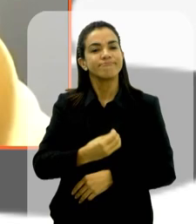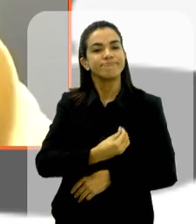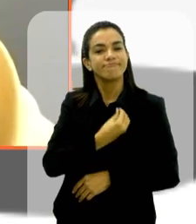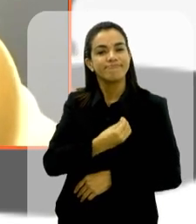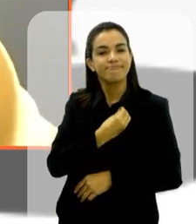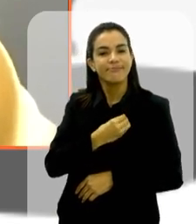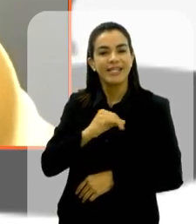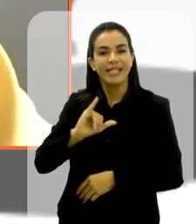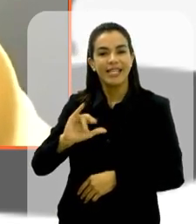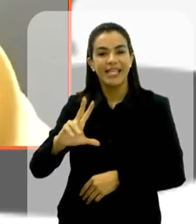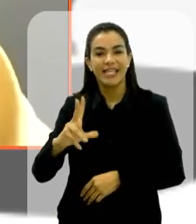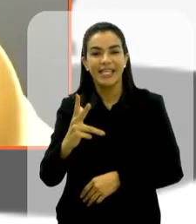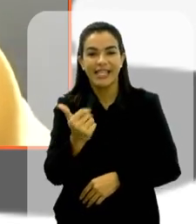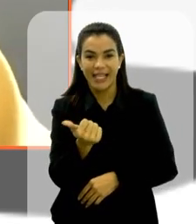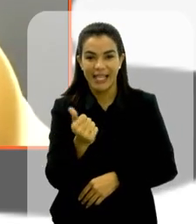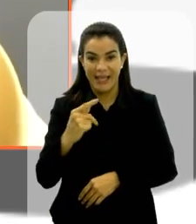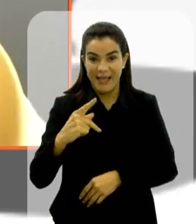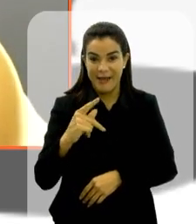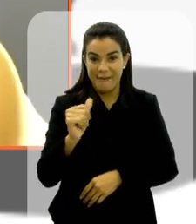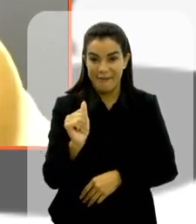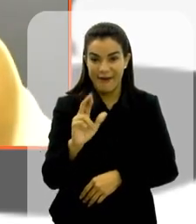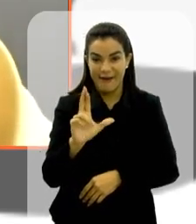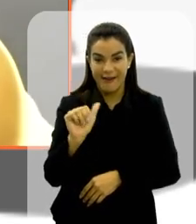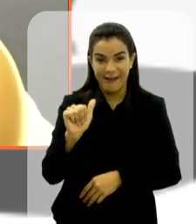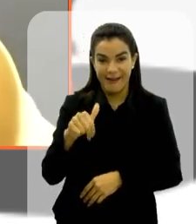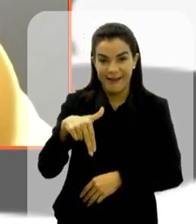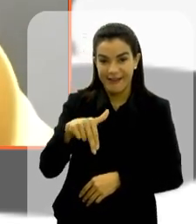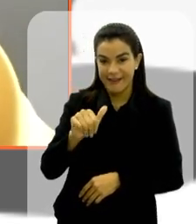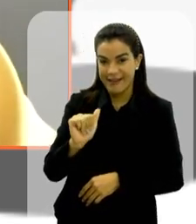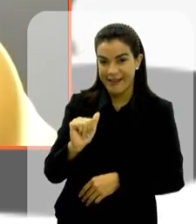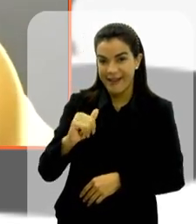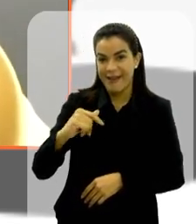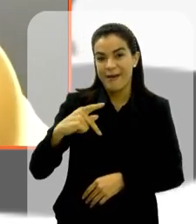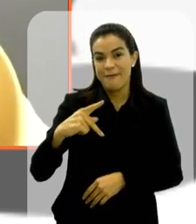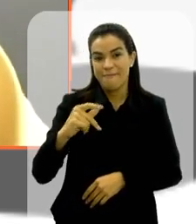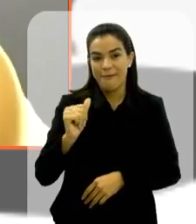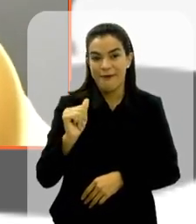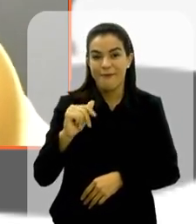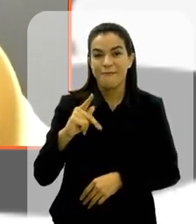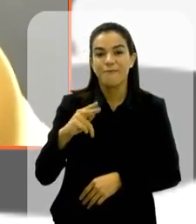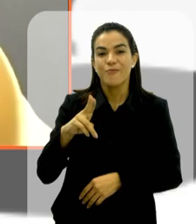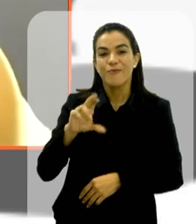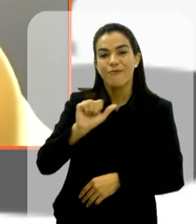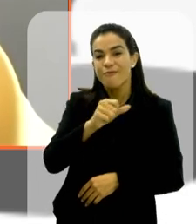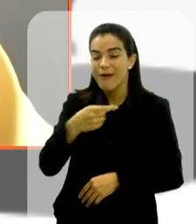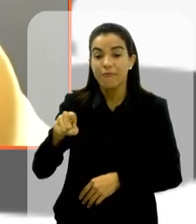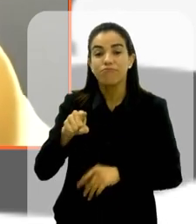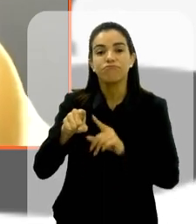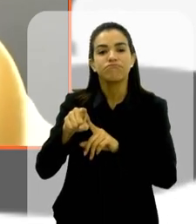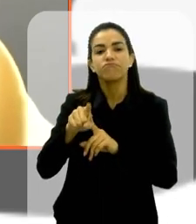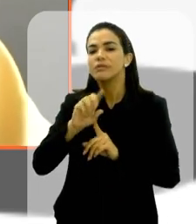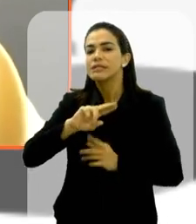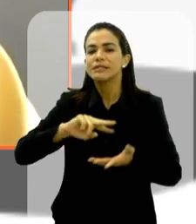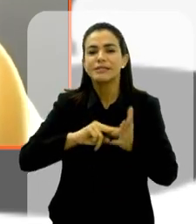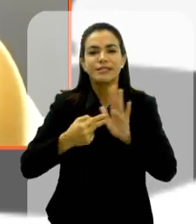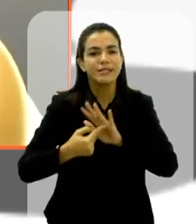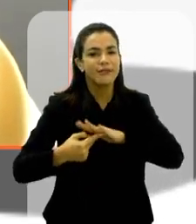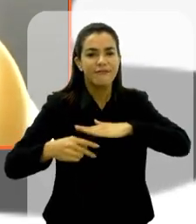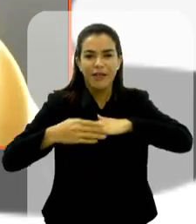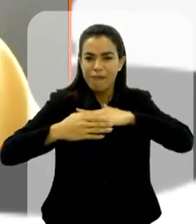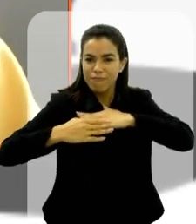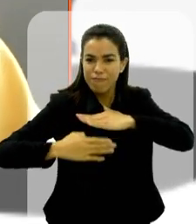de Paranapuã, a ilha que significa seio do mar, ilha de